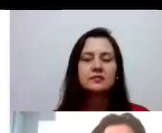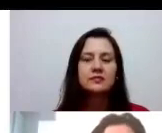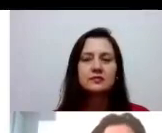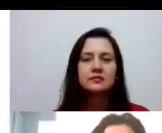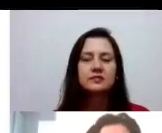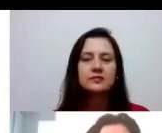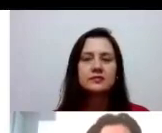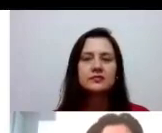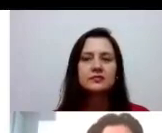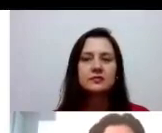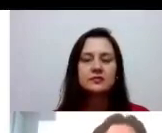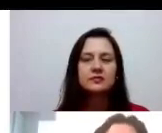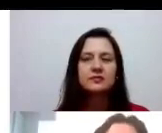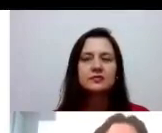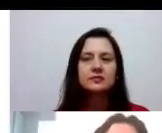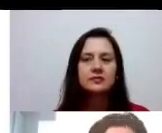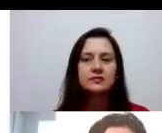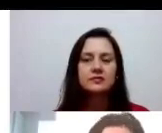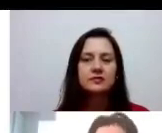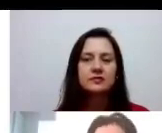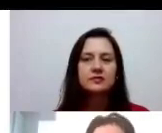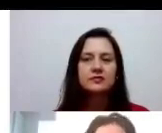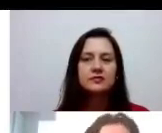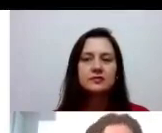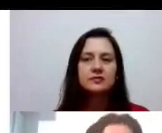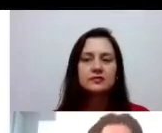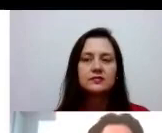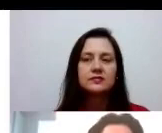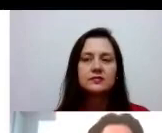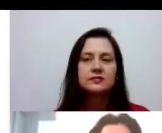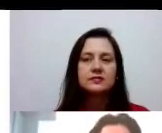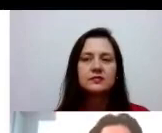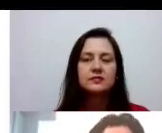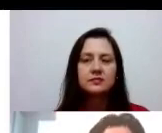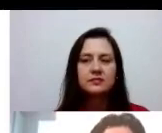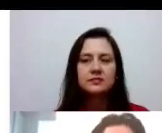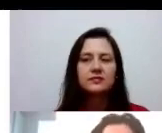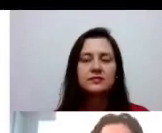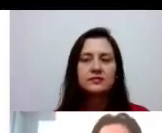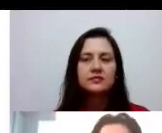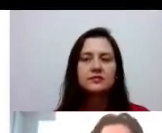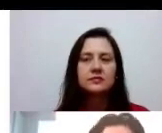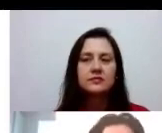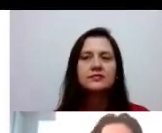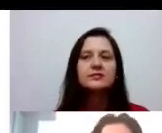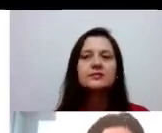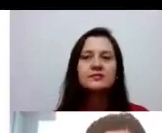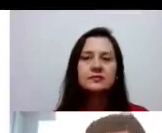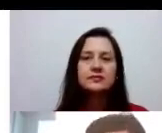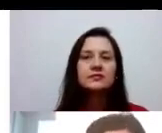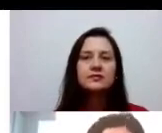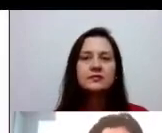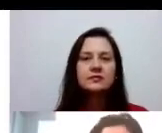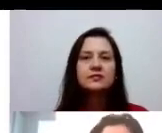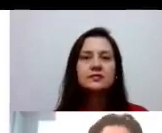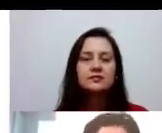está no site da prefeitura, está no site da Câmara, está na internet, então vocês não podem alegar desconhecimento porque não tinha isso público, porque tudo é